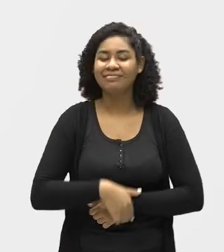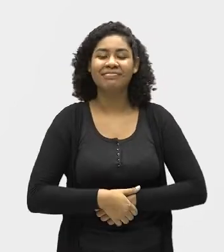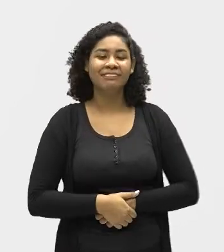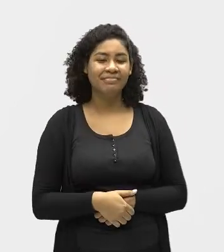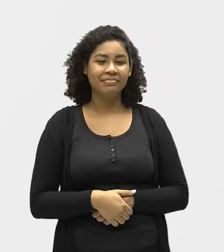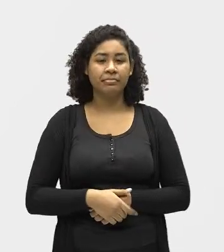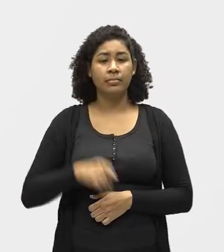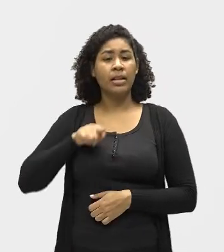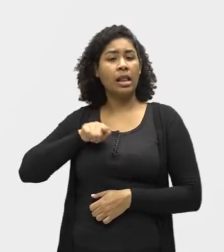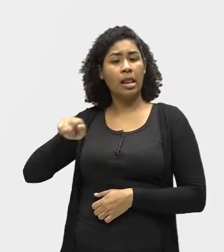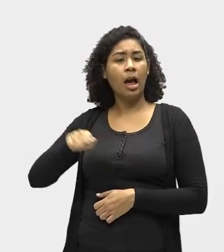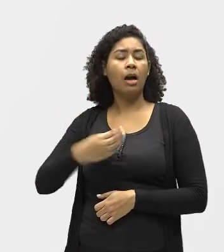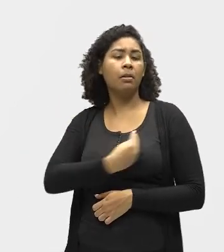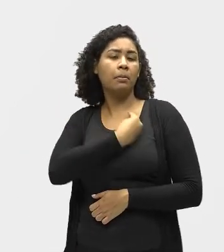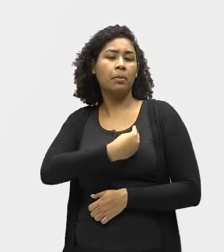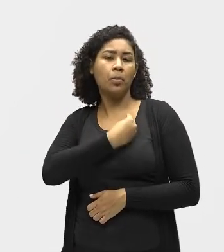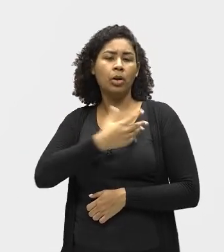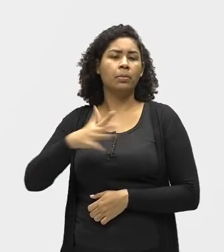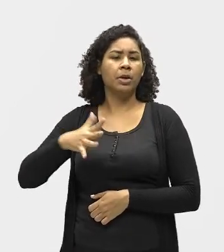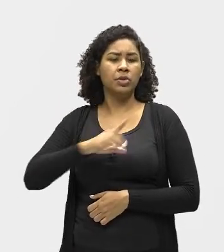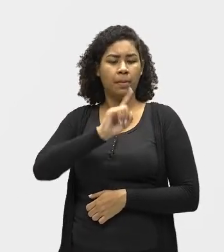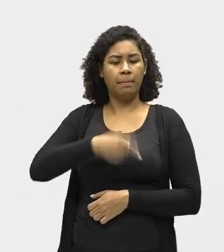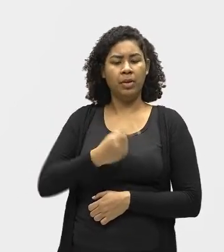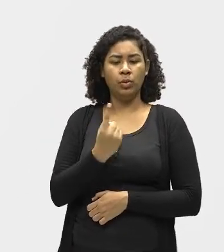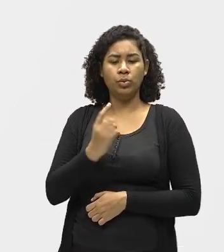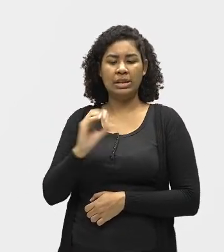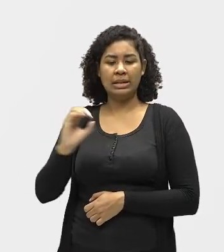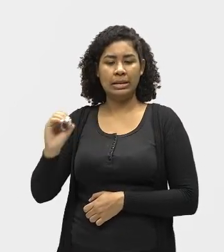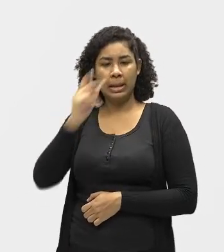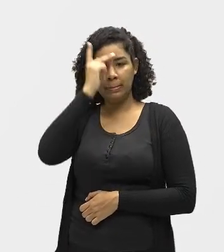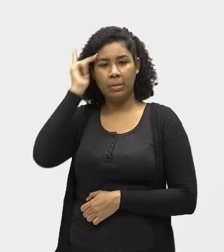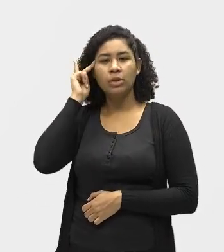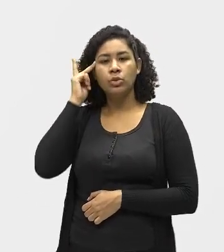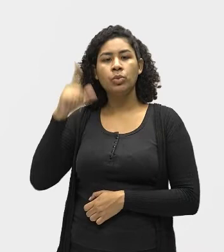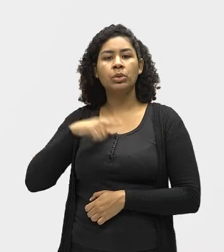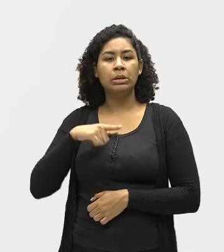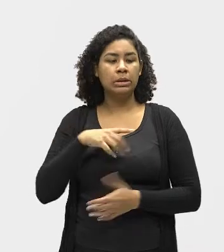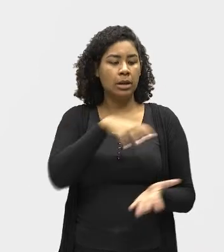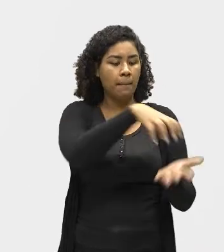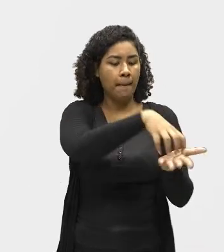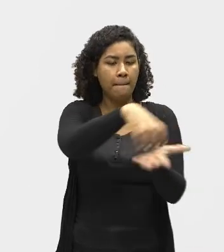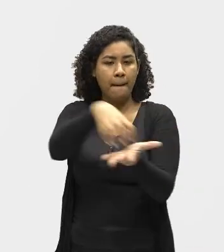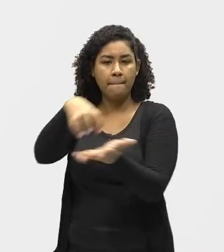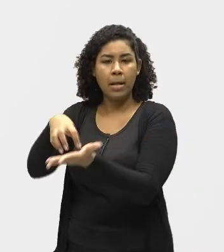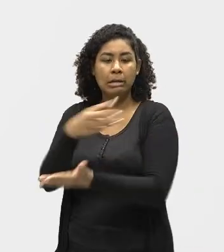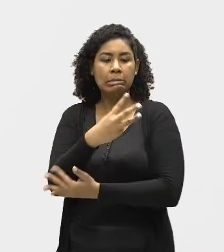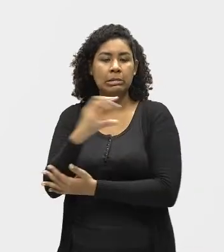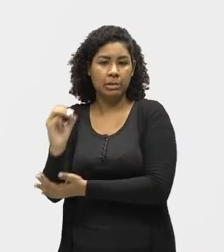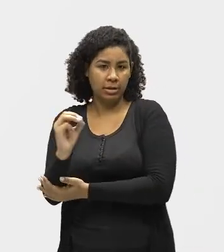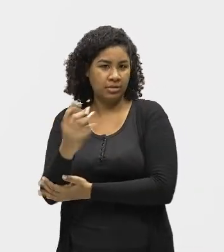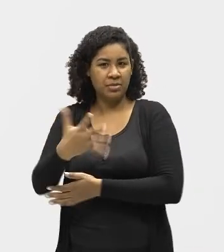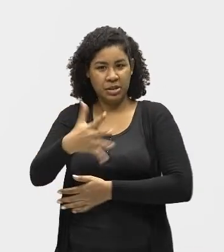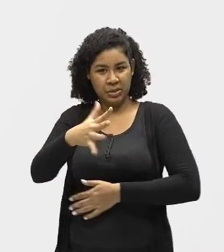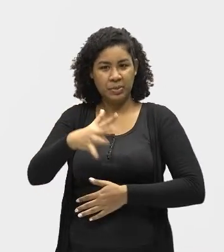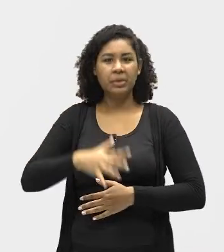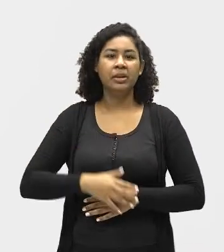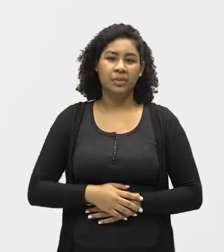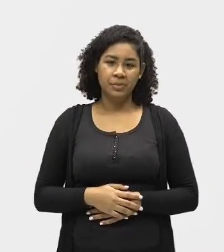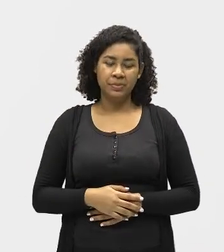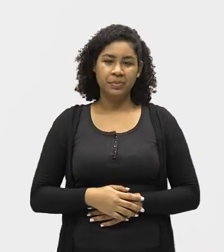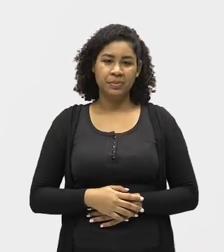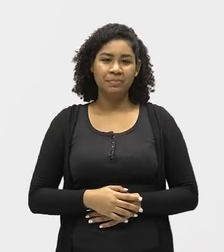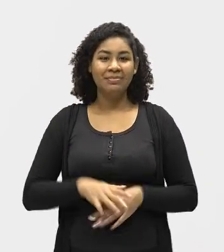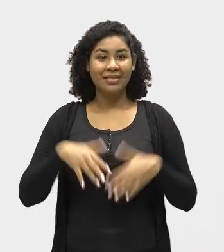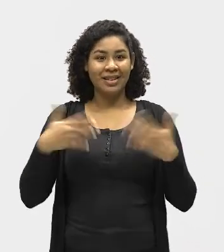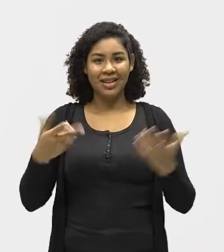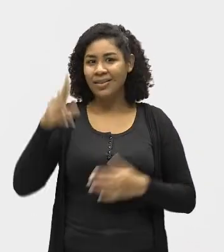de 1.100 pessoas distribuídas por mais de 30 aldeias, que vão ser distribuídas do Maranhão até o Rio Grande do Sul. Então, ao contrário